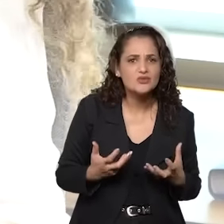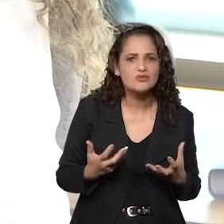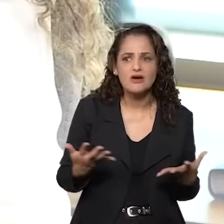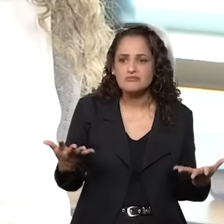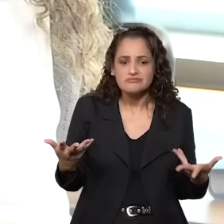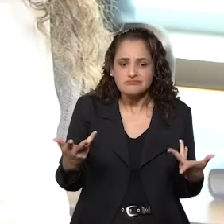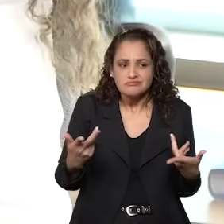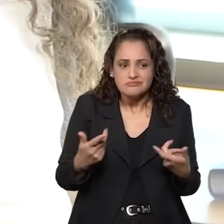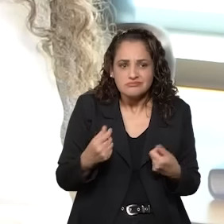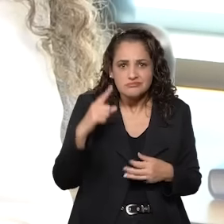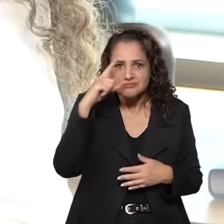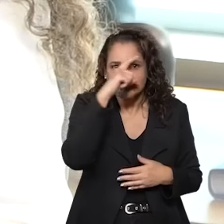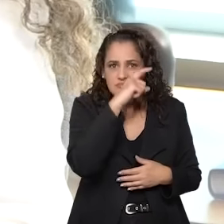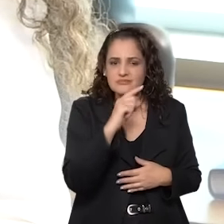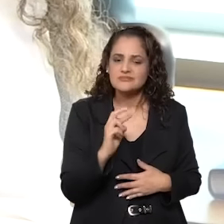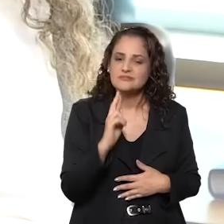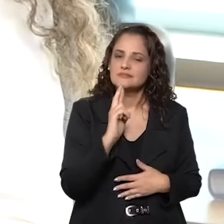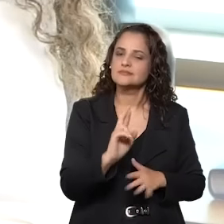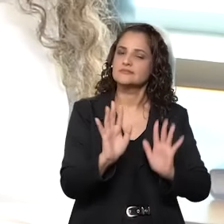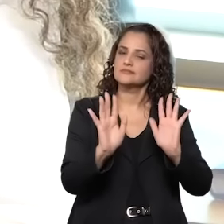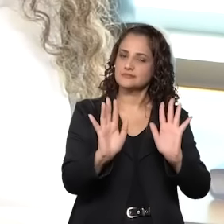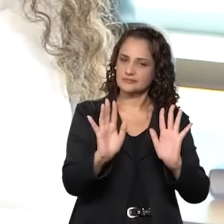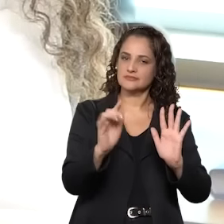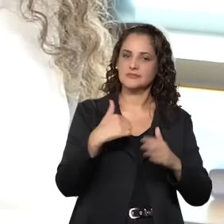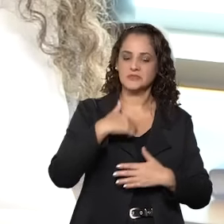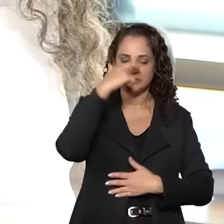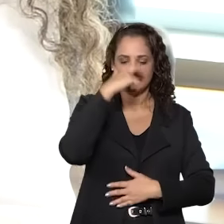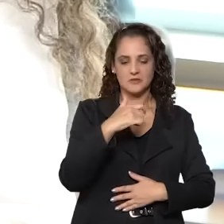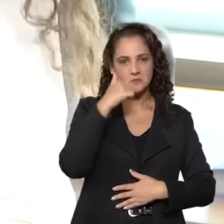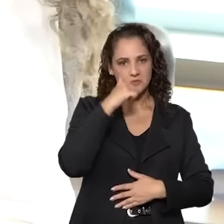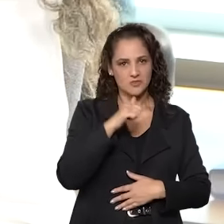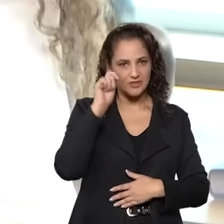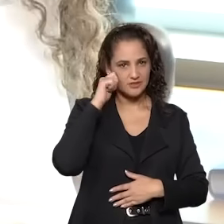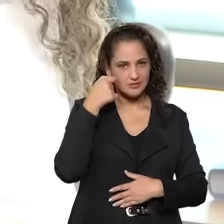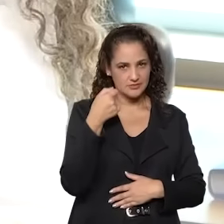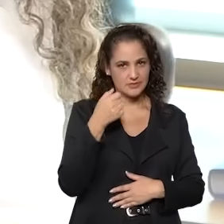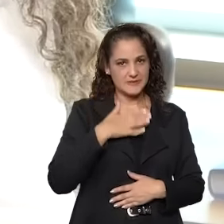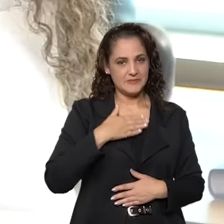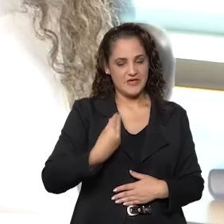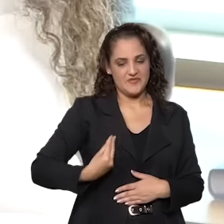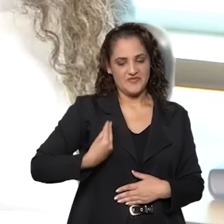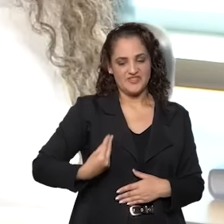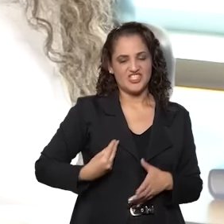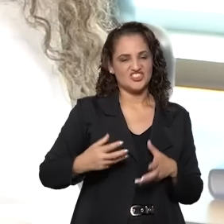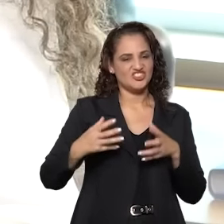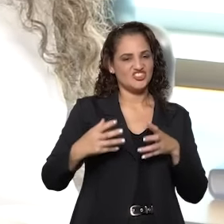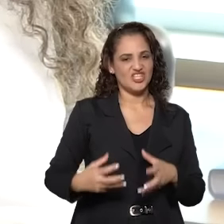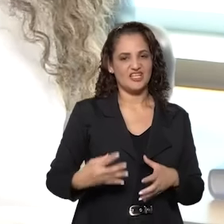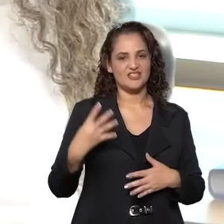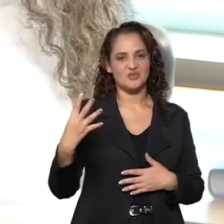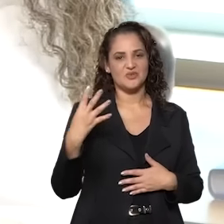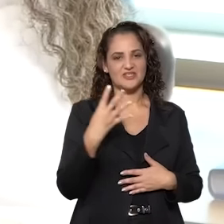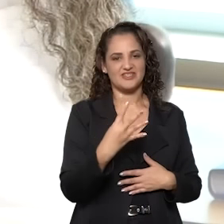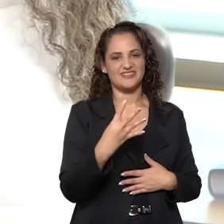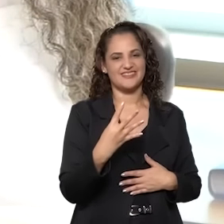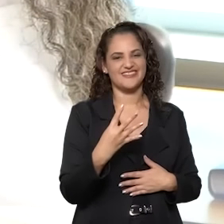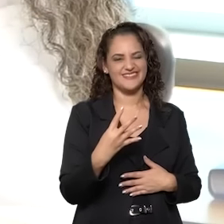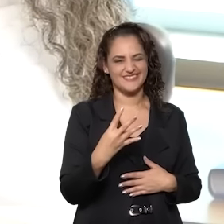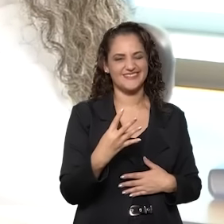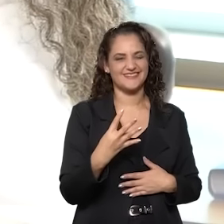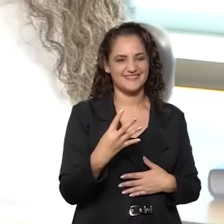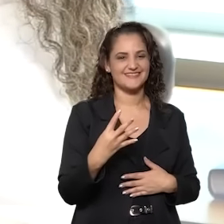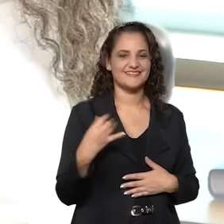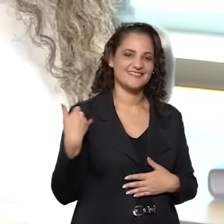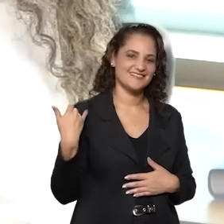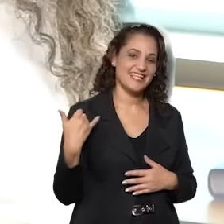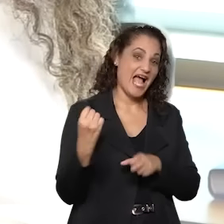negra eh a minha vida ela é chata há 44 anos assim é chato você na pré-escola chegar na escola né e e